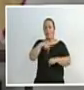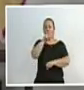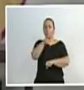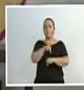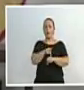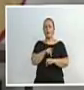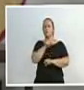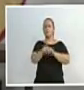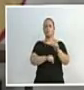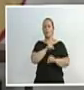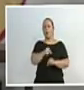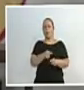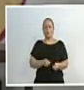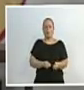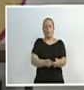filhos é o desemprego.